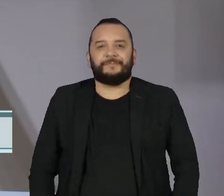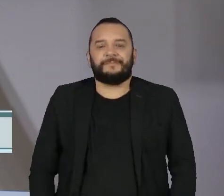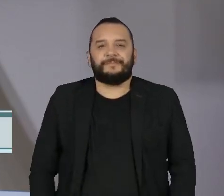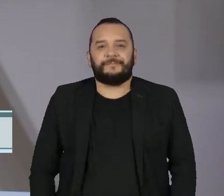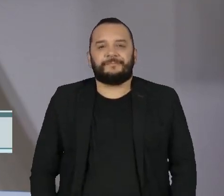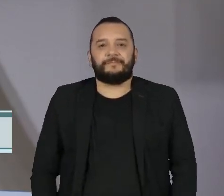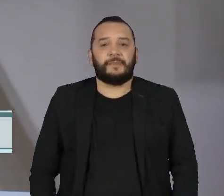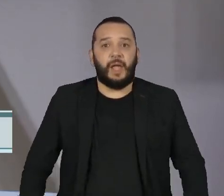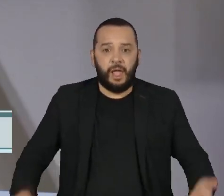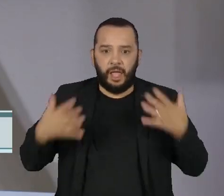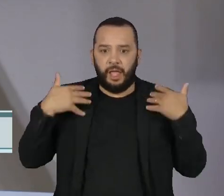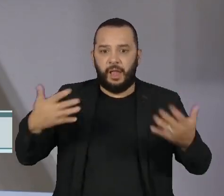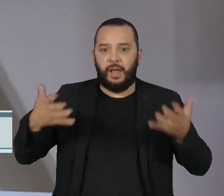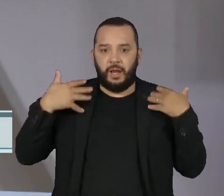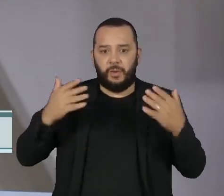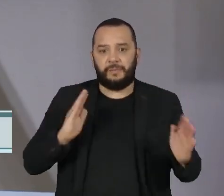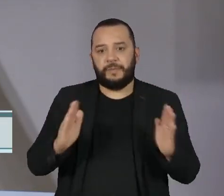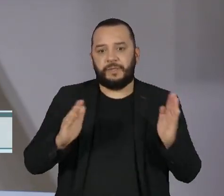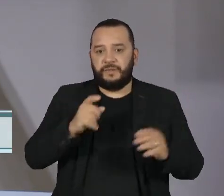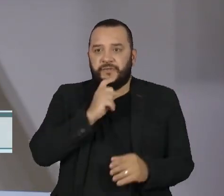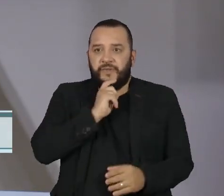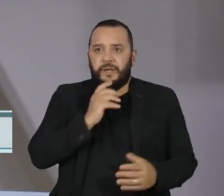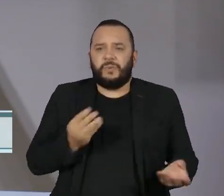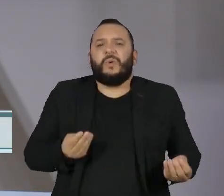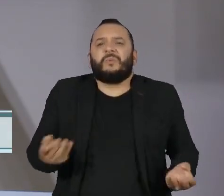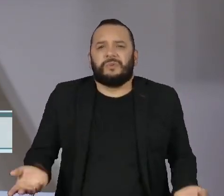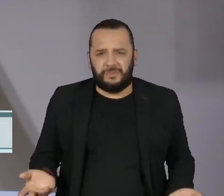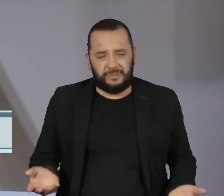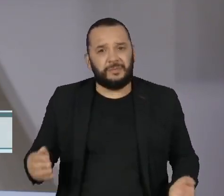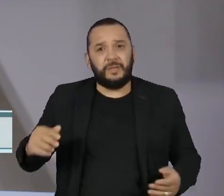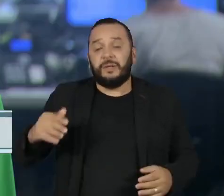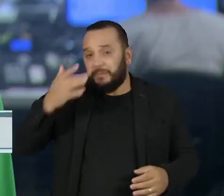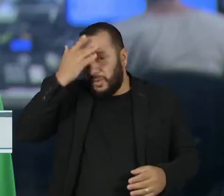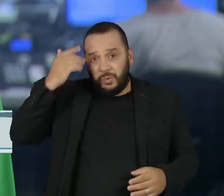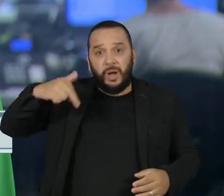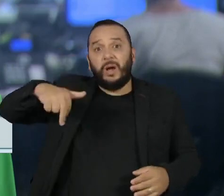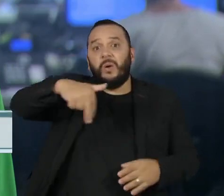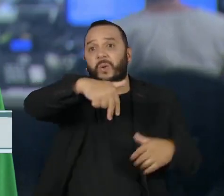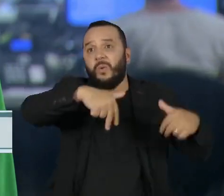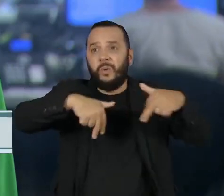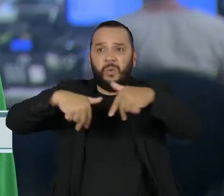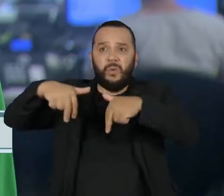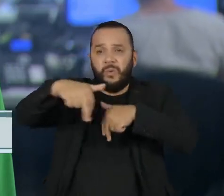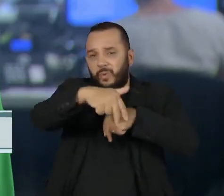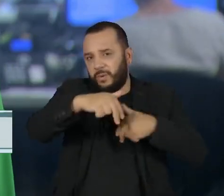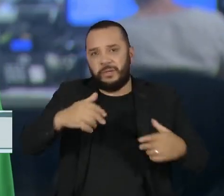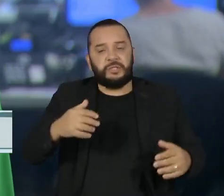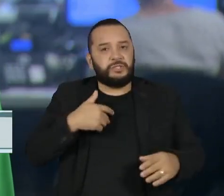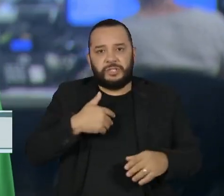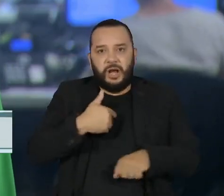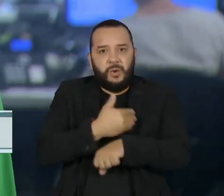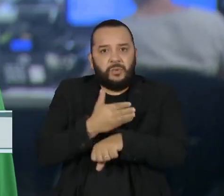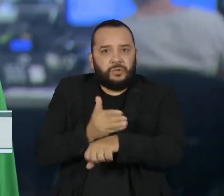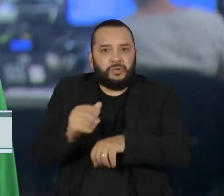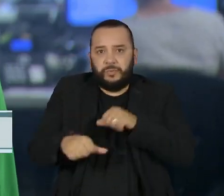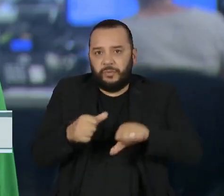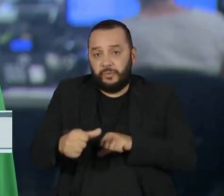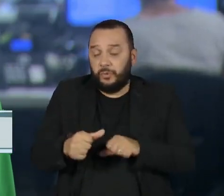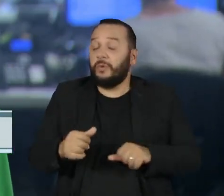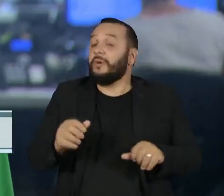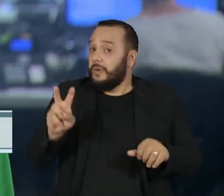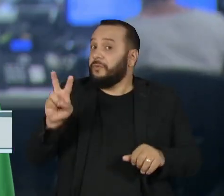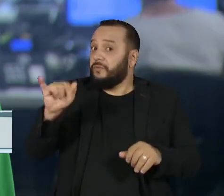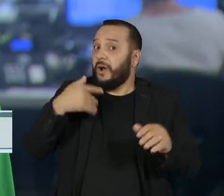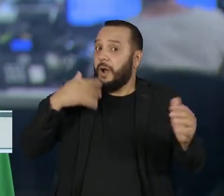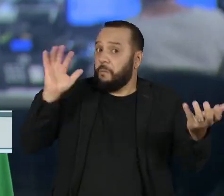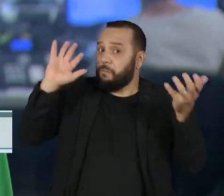a onda de calor em pleno inverno mudou a rotina de quem está nas ruas apesar da alta a previsão é de virada no tempo